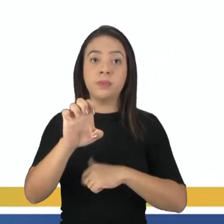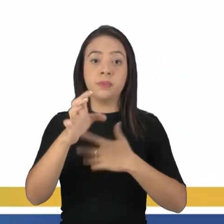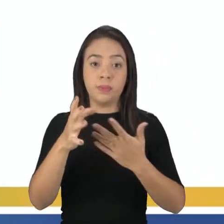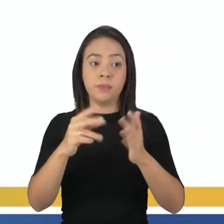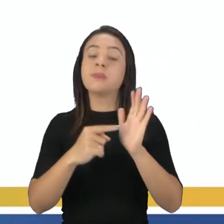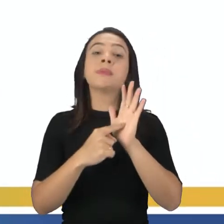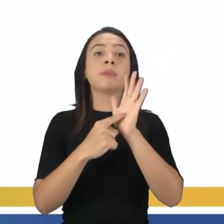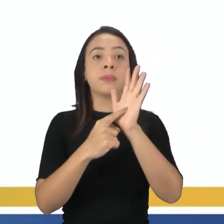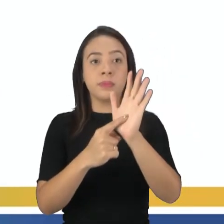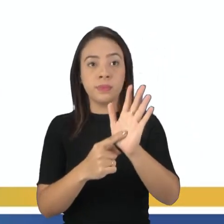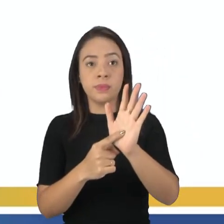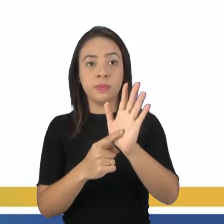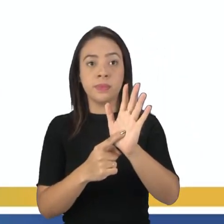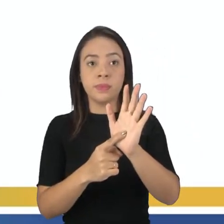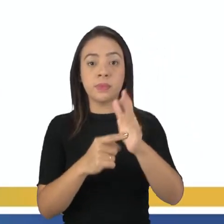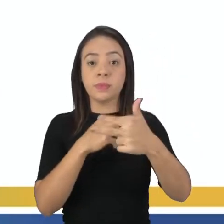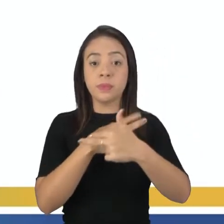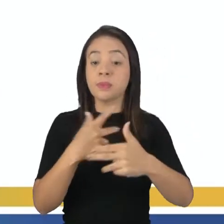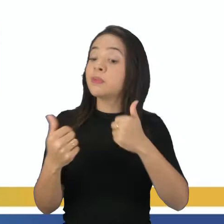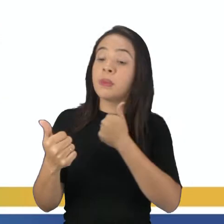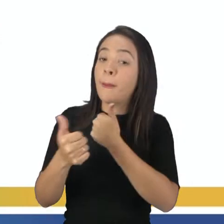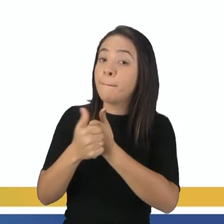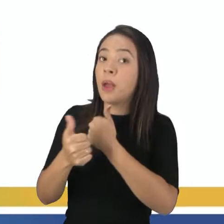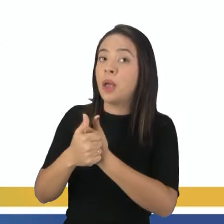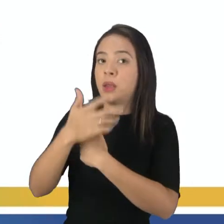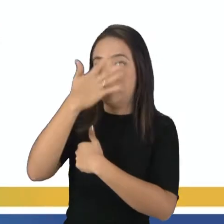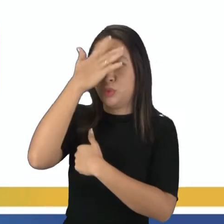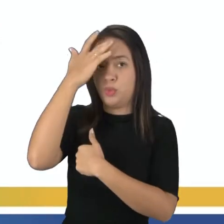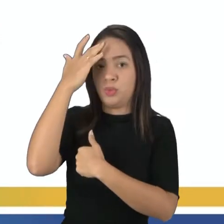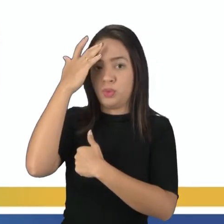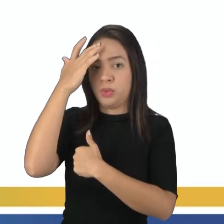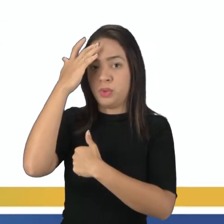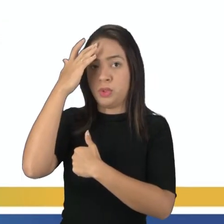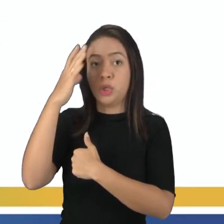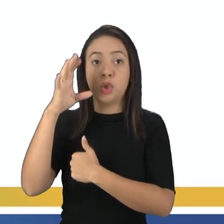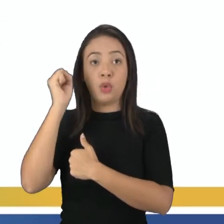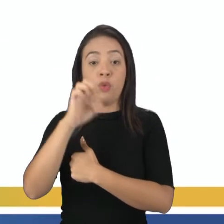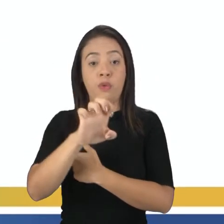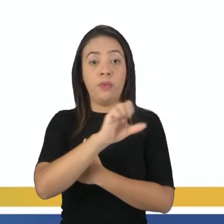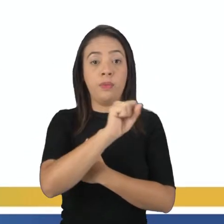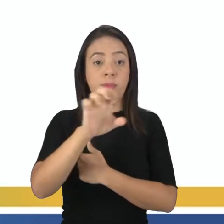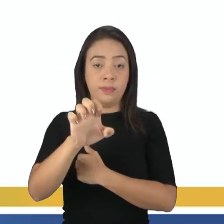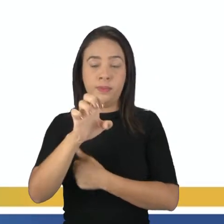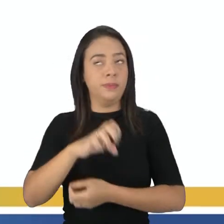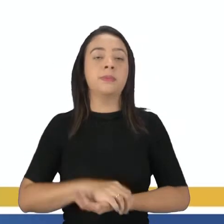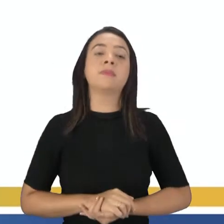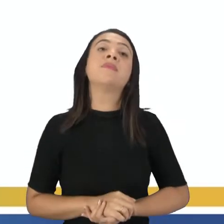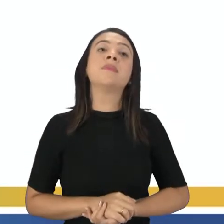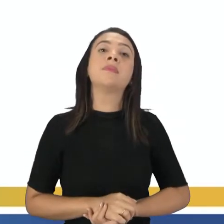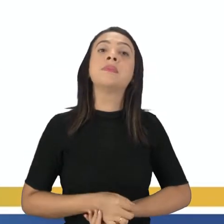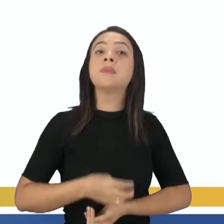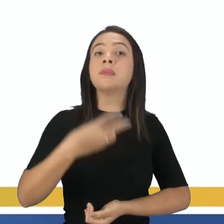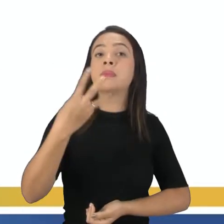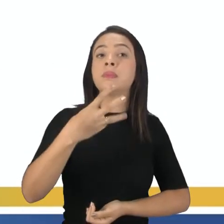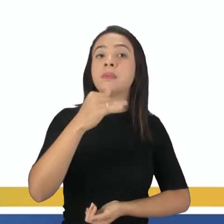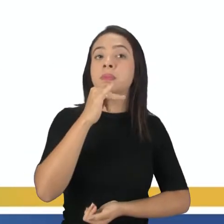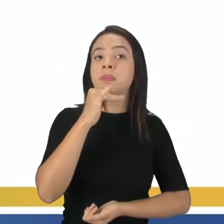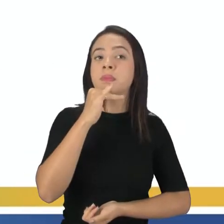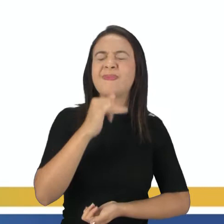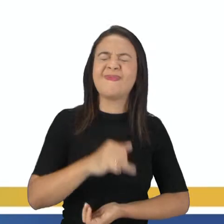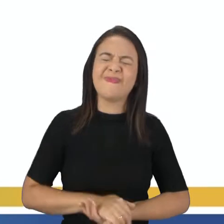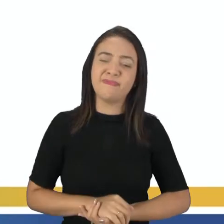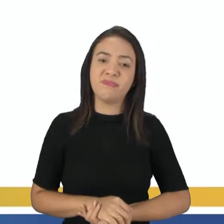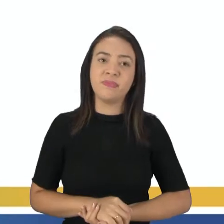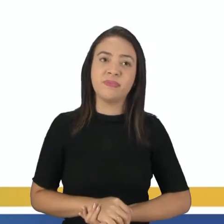para indicar que o objeto está próximo de quem ouve, certo? Vamos para a terceira análise. Nós temos, no